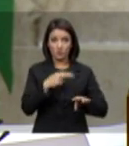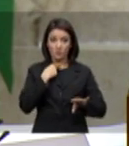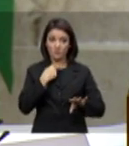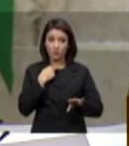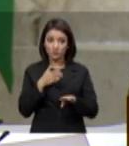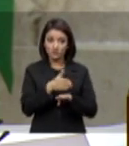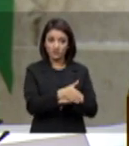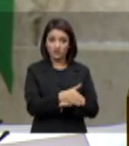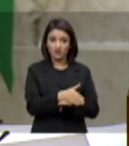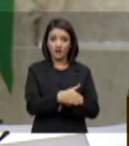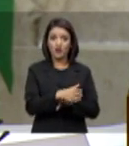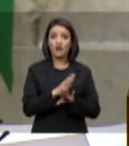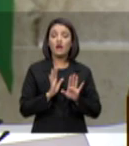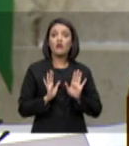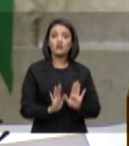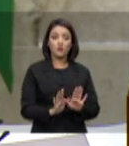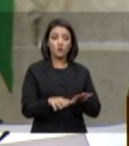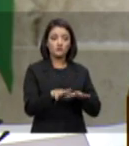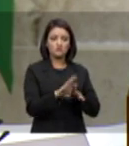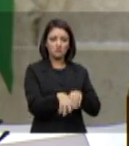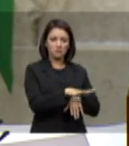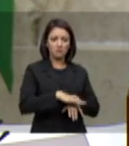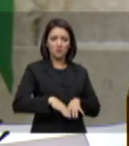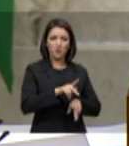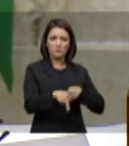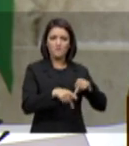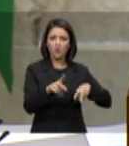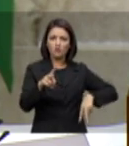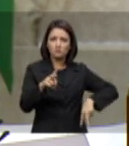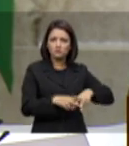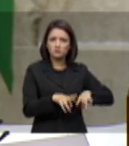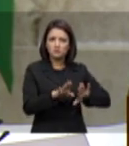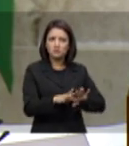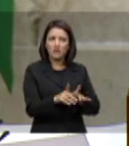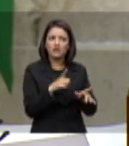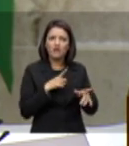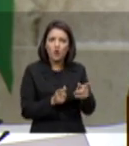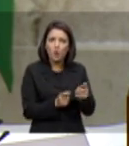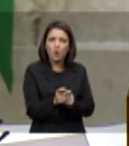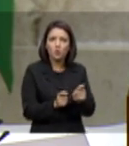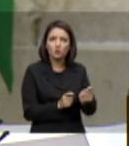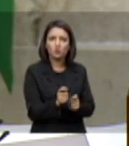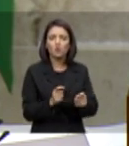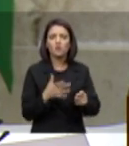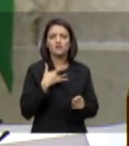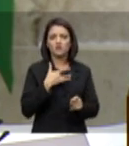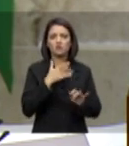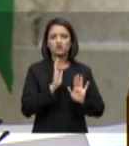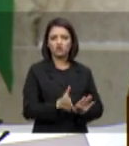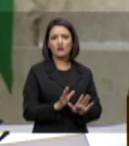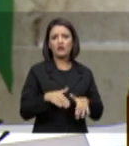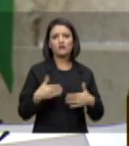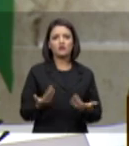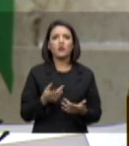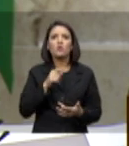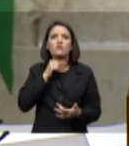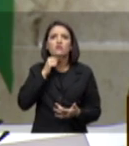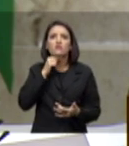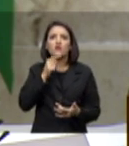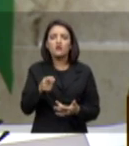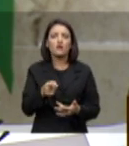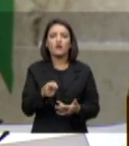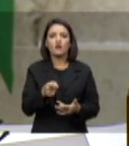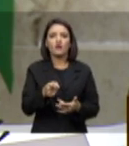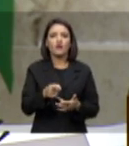reclusa e porque reclusa com mais controle sanitário ontem eram